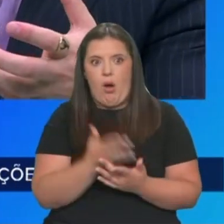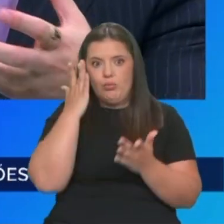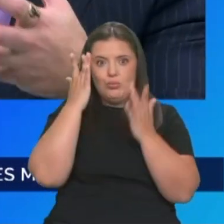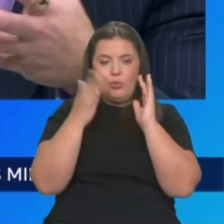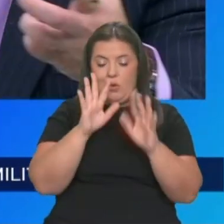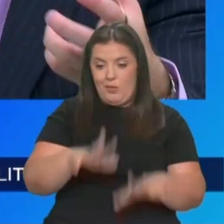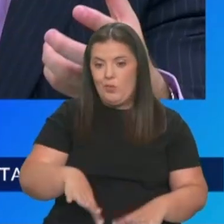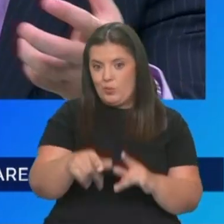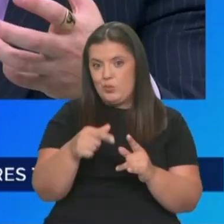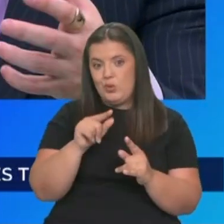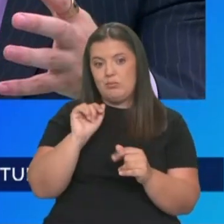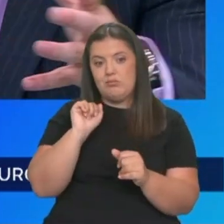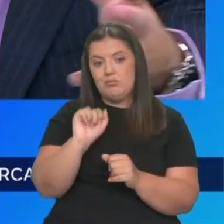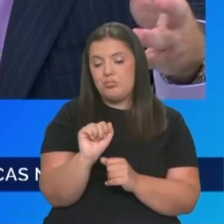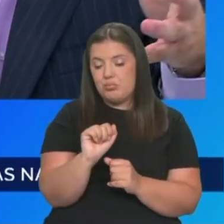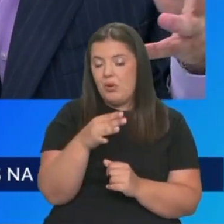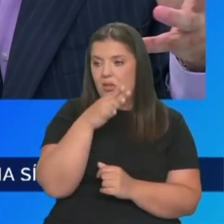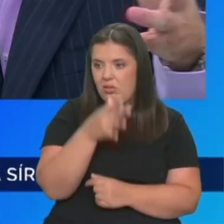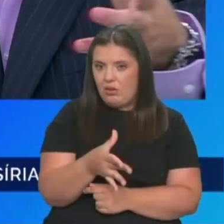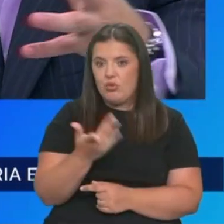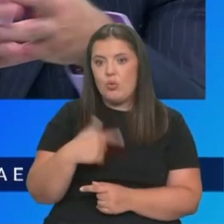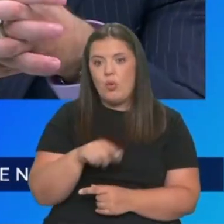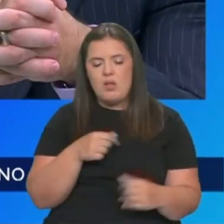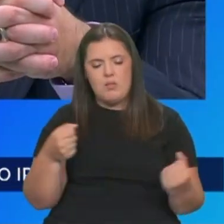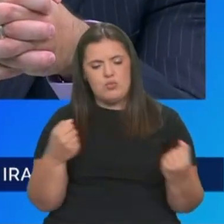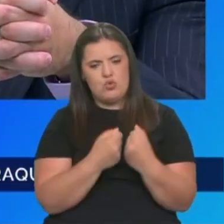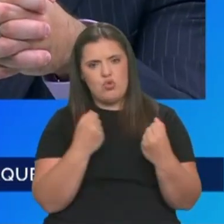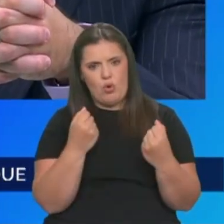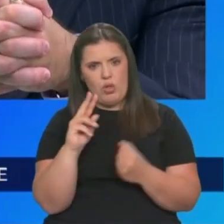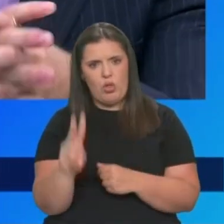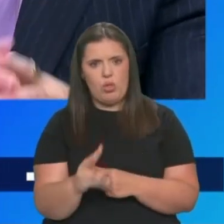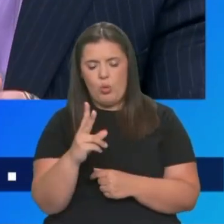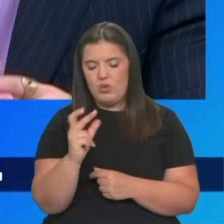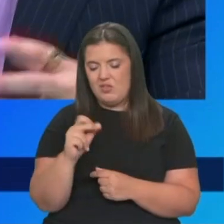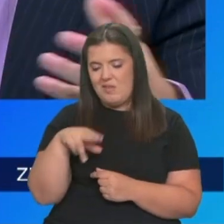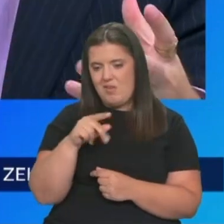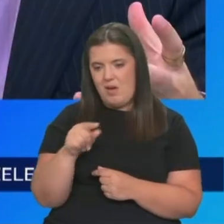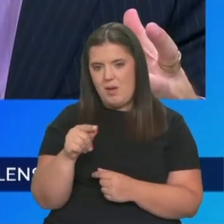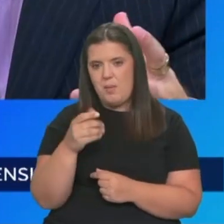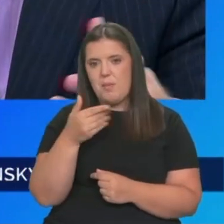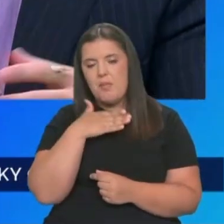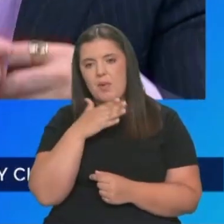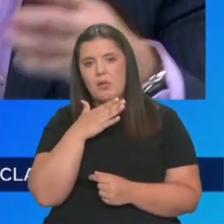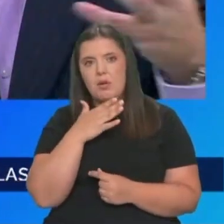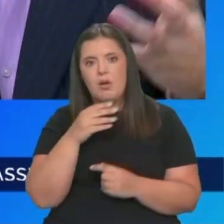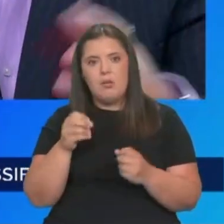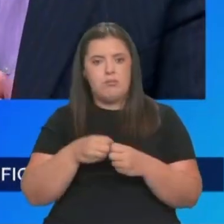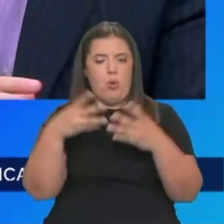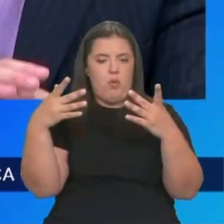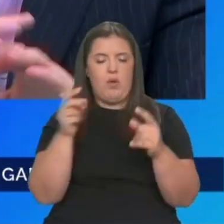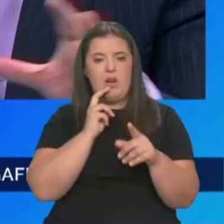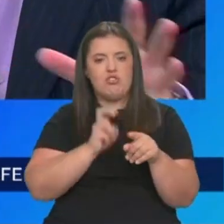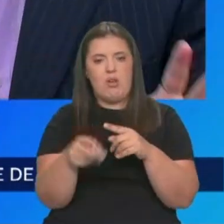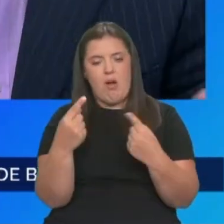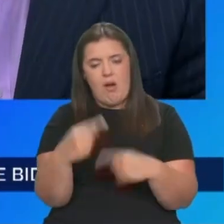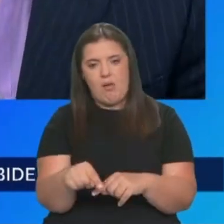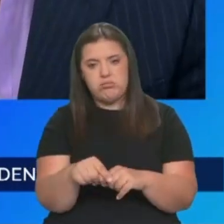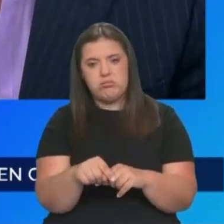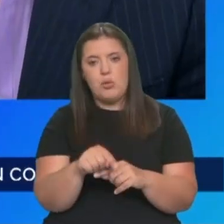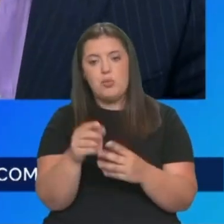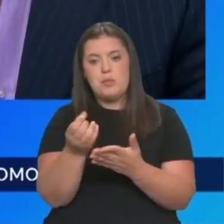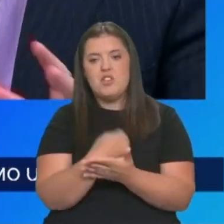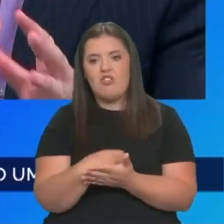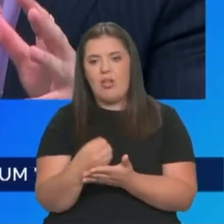da evolução deste tipo de eventos diz-nos que quando nós temos o choque de duas anãs brancas, temos energia libertada e depois não existe mais